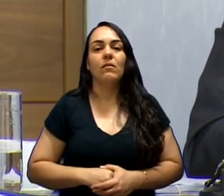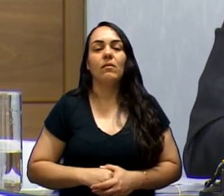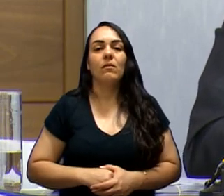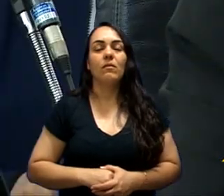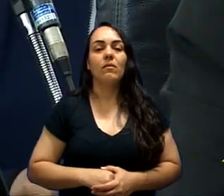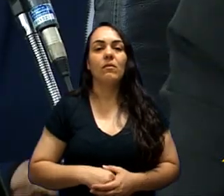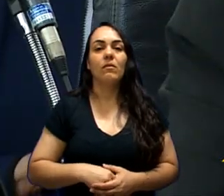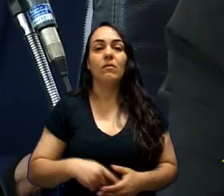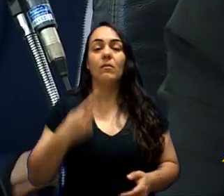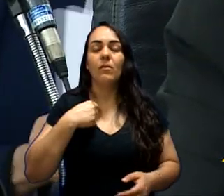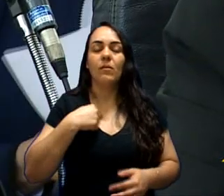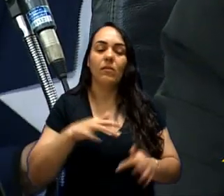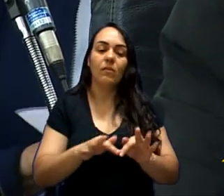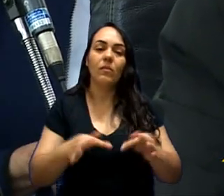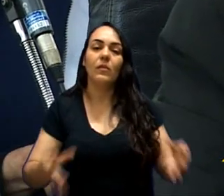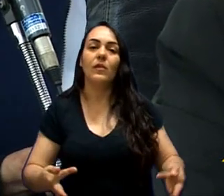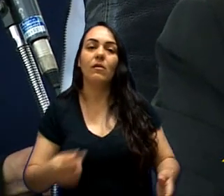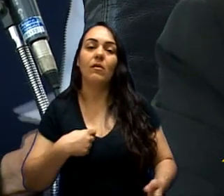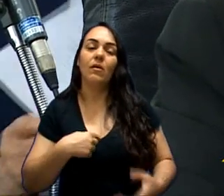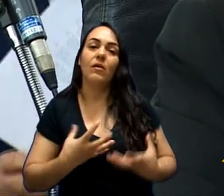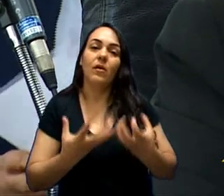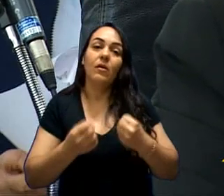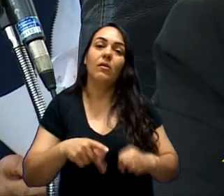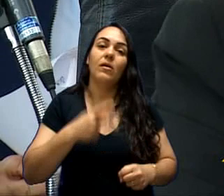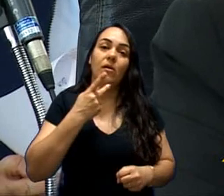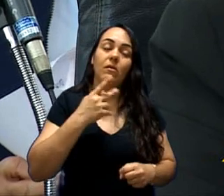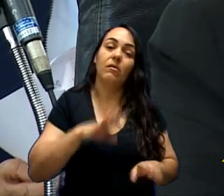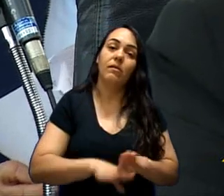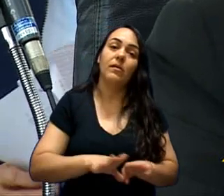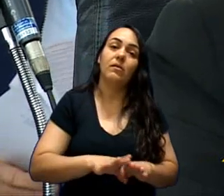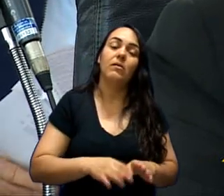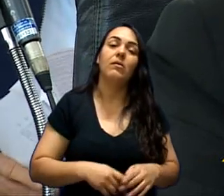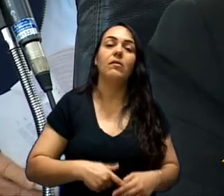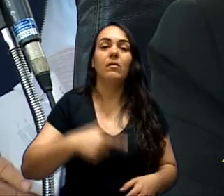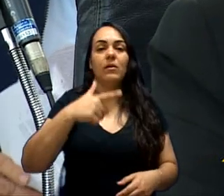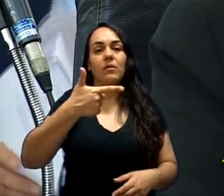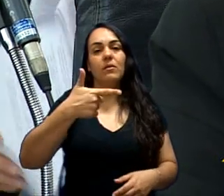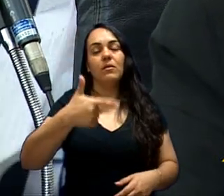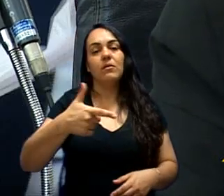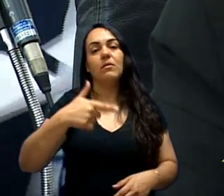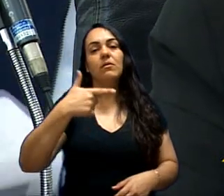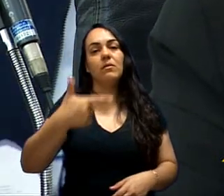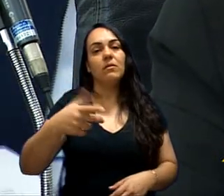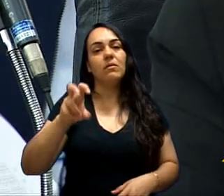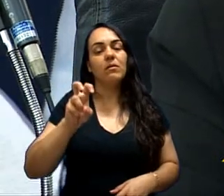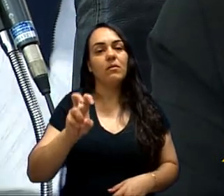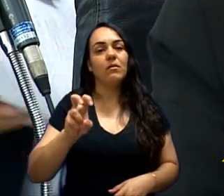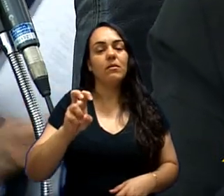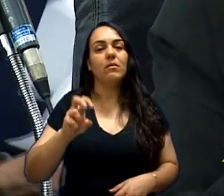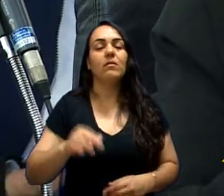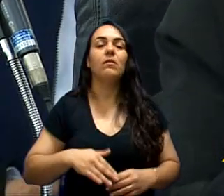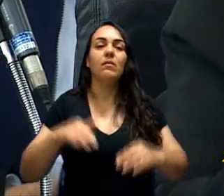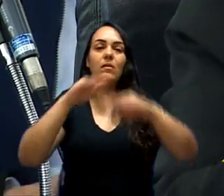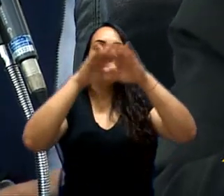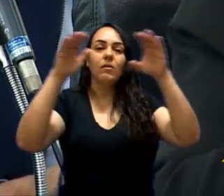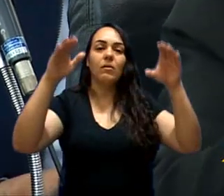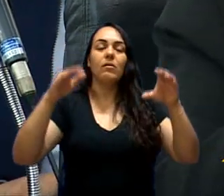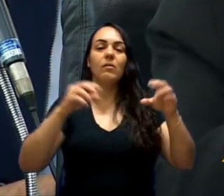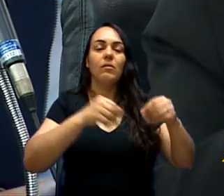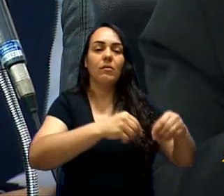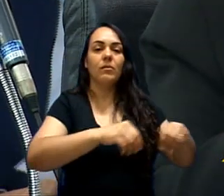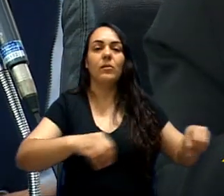não. É simples, mas viu, um absurdo que a prefeitura não faça isso também. 2225. Uma cobertura de uma caixa de areia